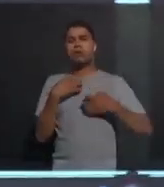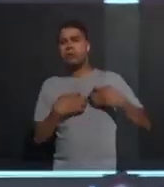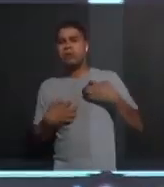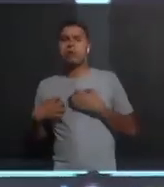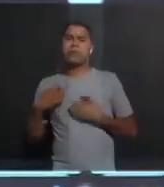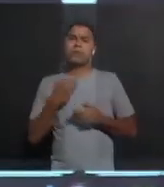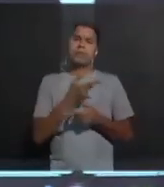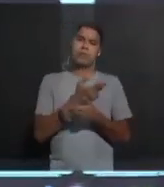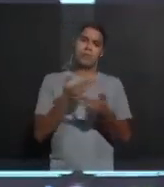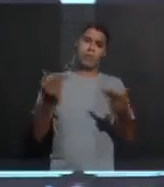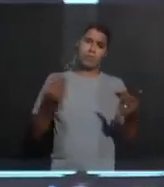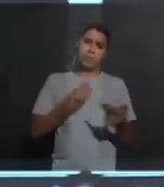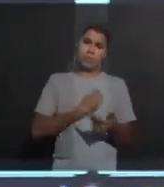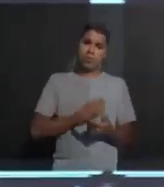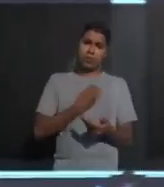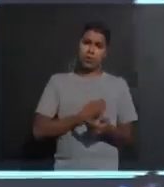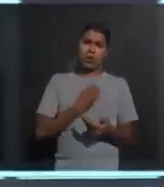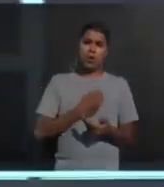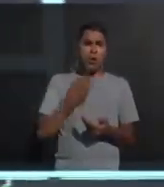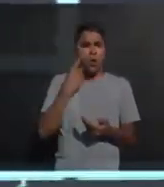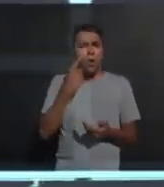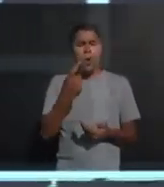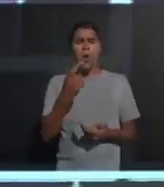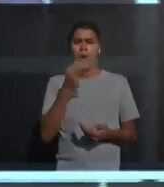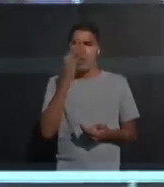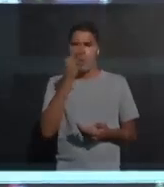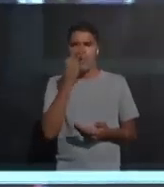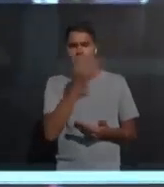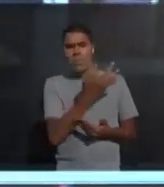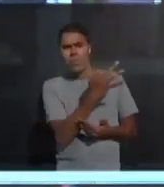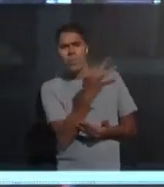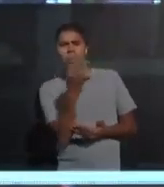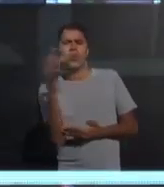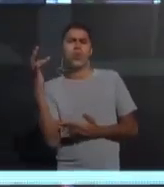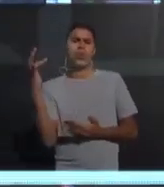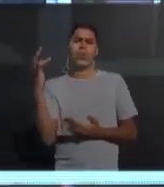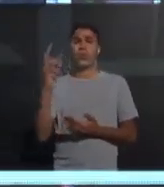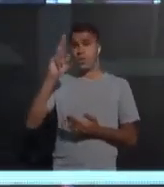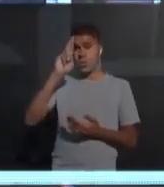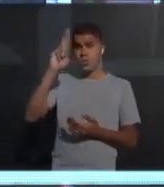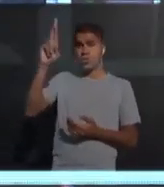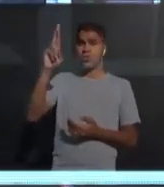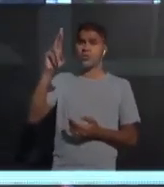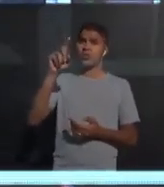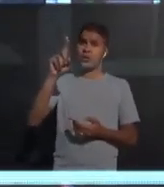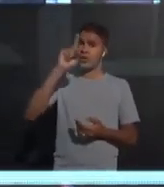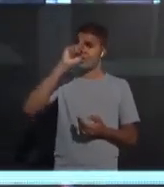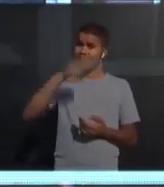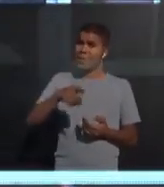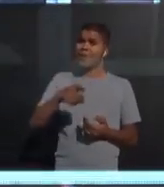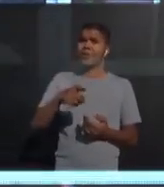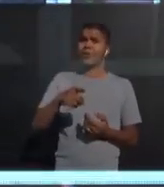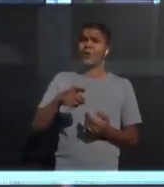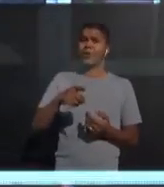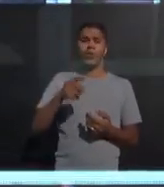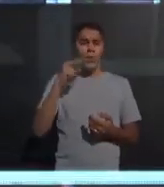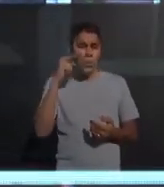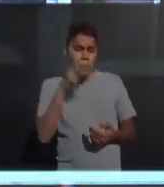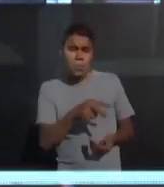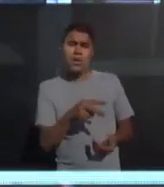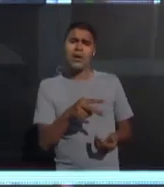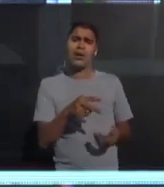coisas dessa vida olha pros meninos olha para aquilo que o senhor tá te mandando olhar pro simplicidade para a beleza